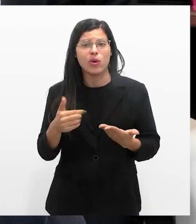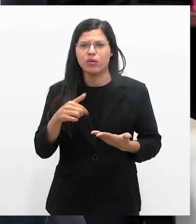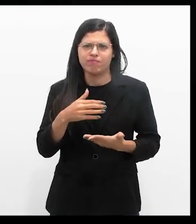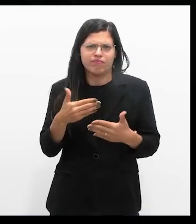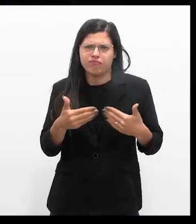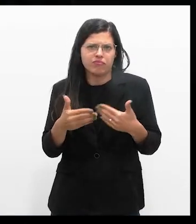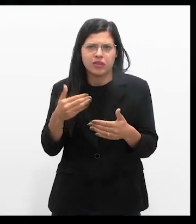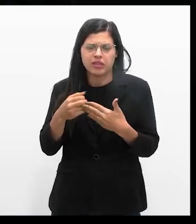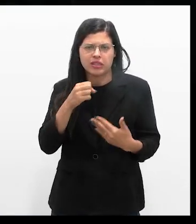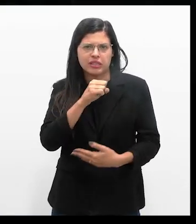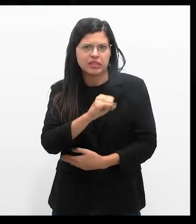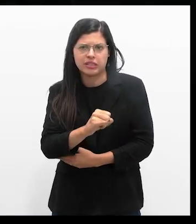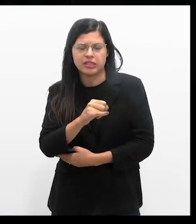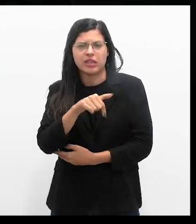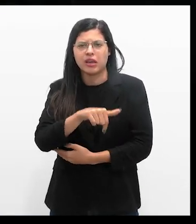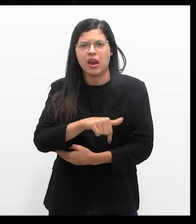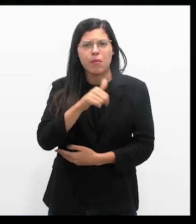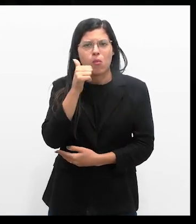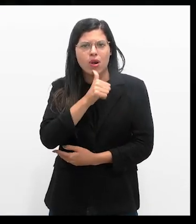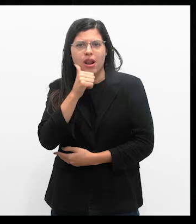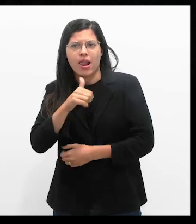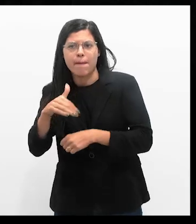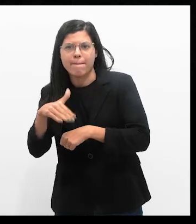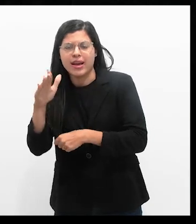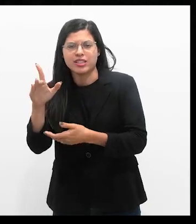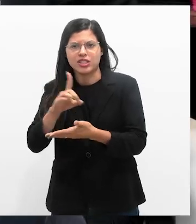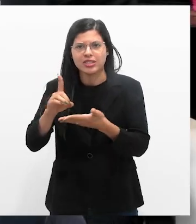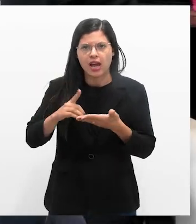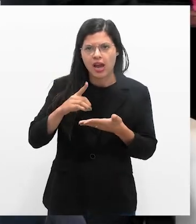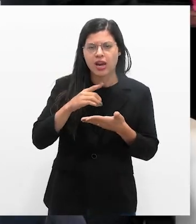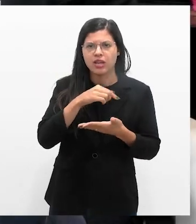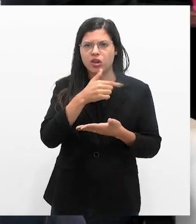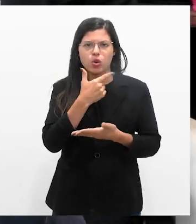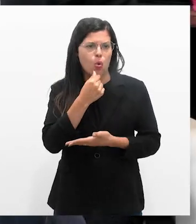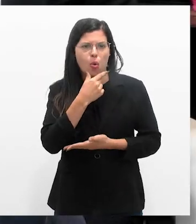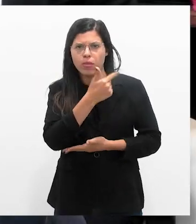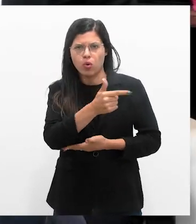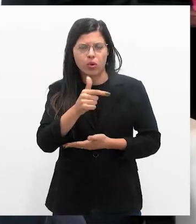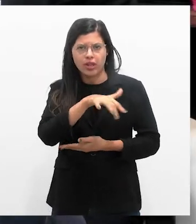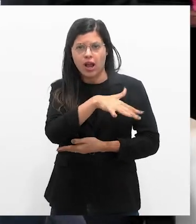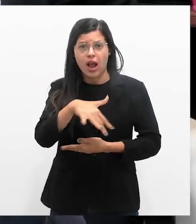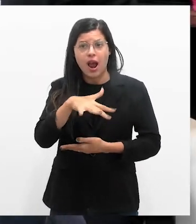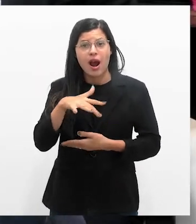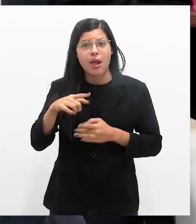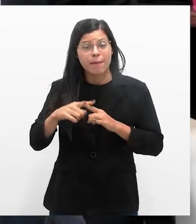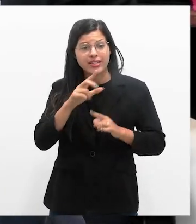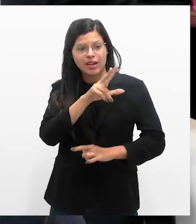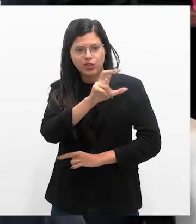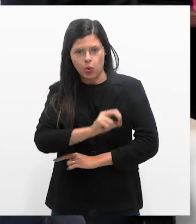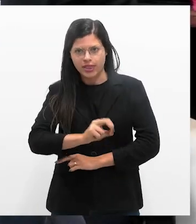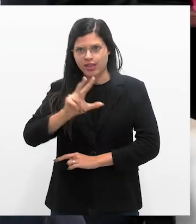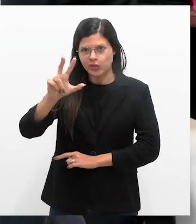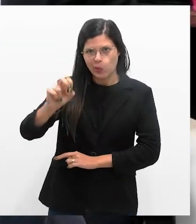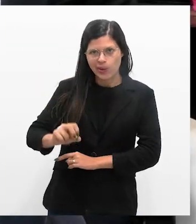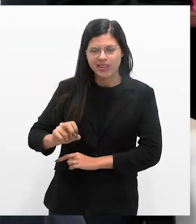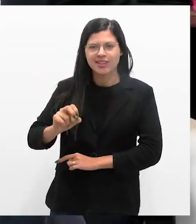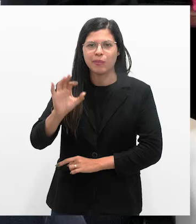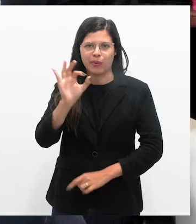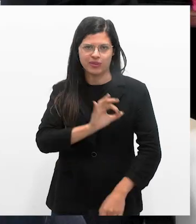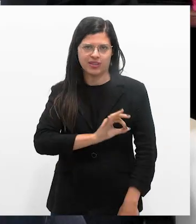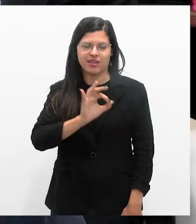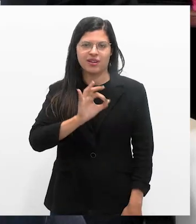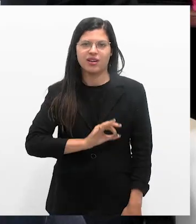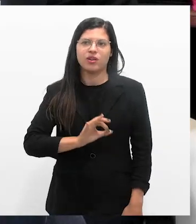ela o designer, mas os 2 olhares geraram o carro mais vendido da Renault. Vejam. E você vai mapeando,